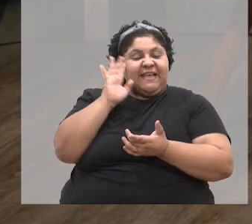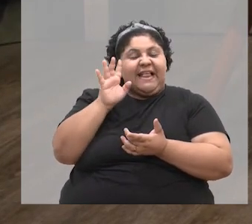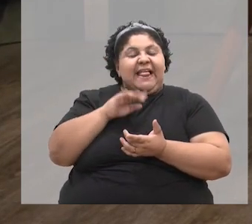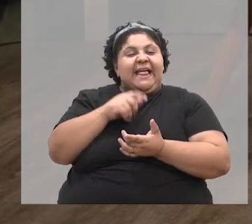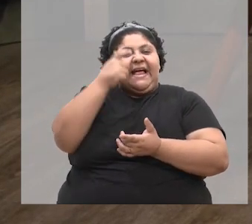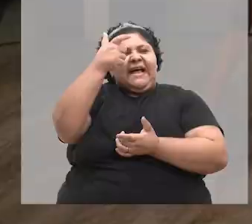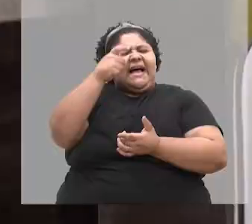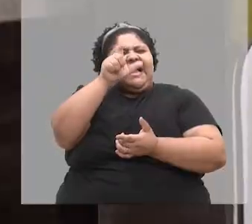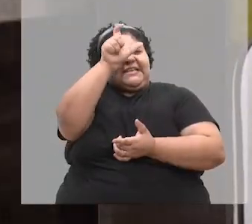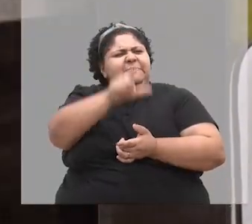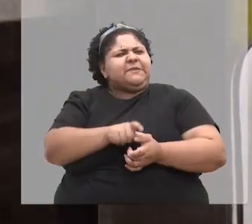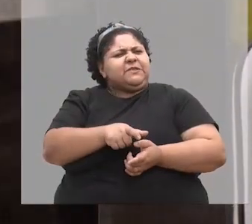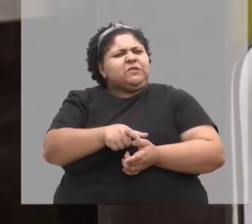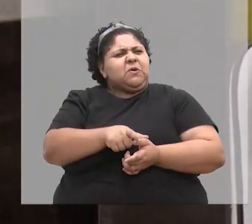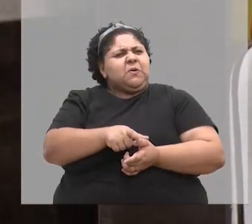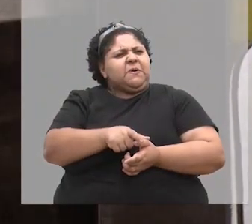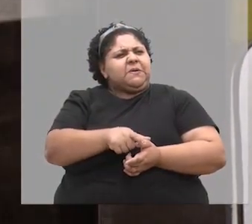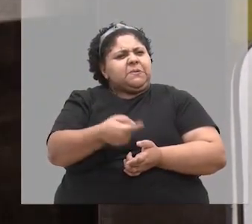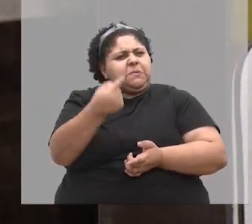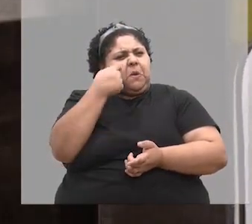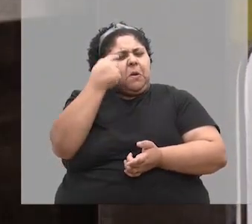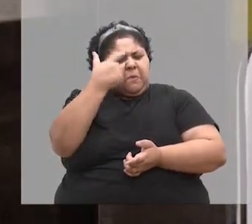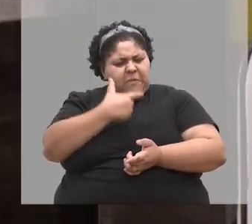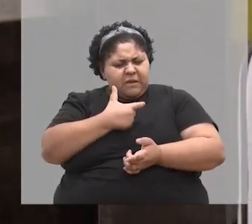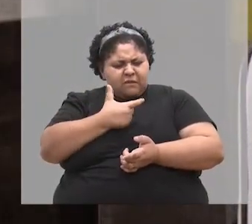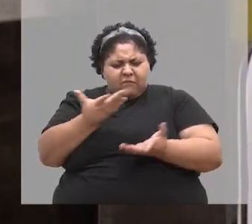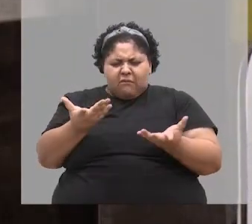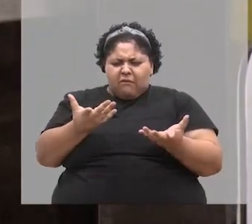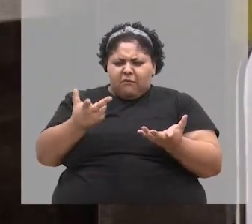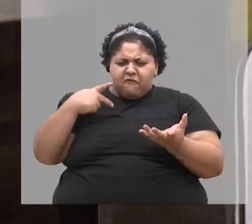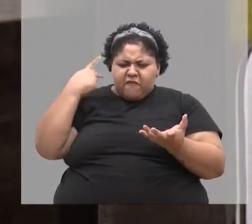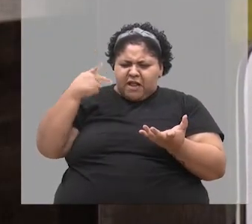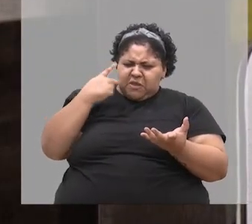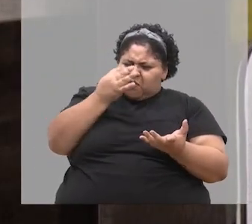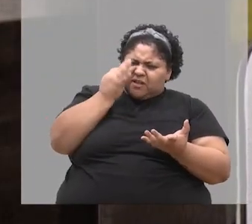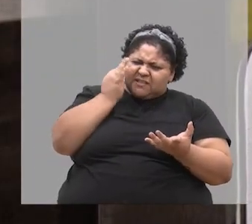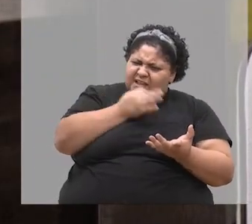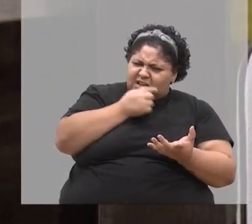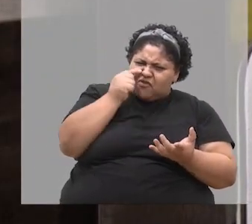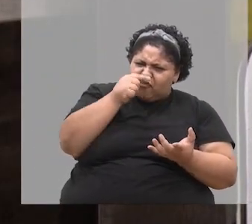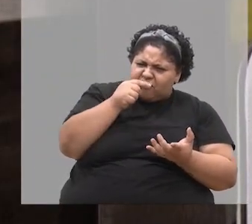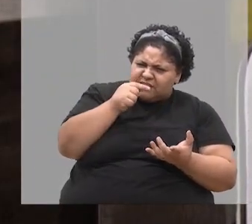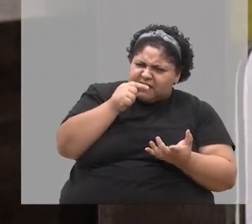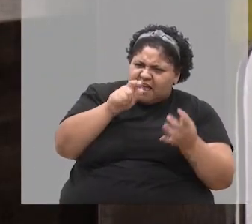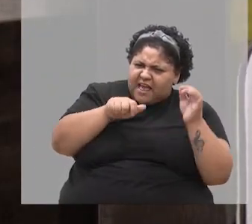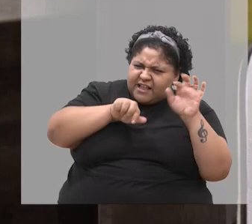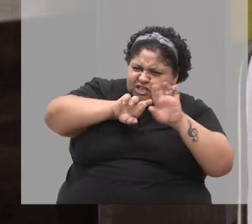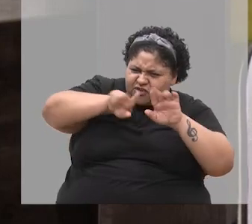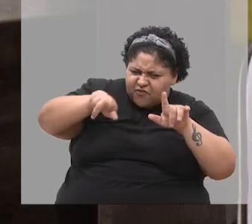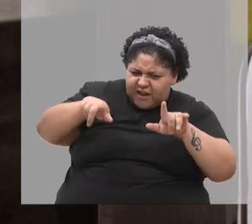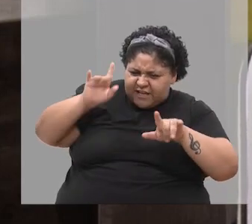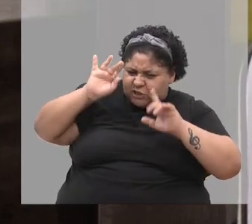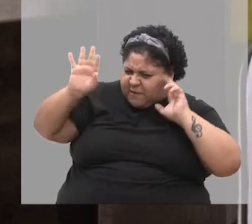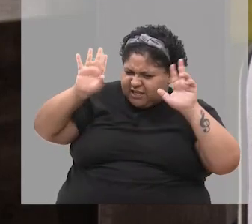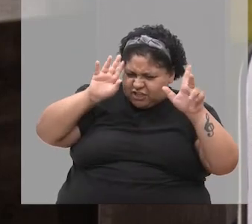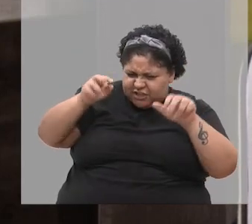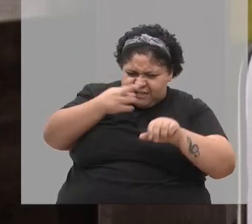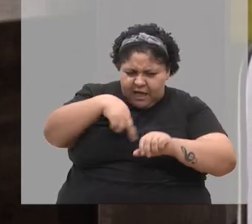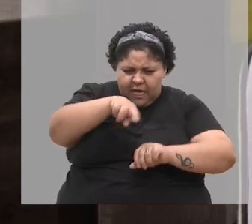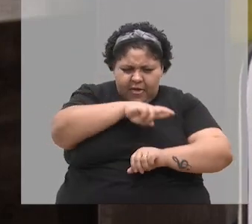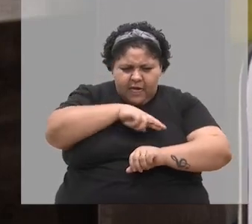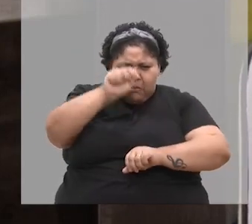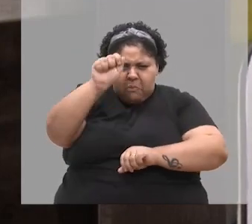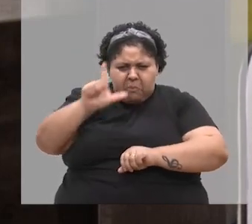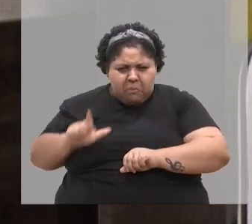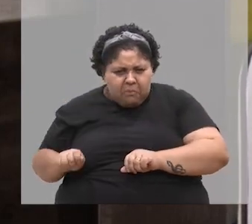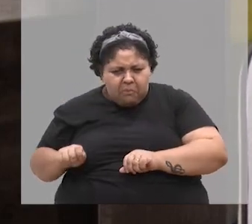porque, assim, as pessoas olham para mim, né? Mas, vereadora Tati, né? A senhora... Poxa, né, é exatamente o oposto do que a gente imagina